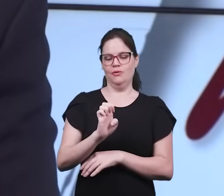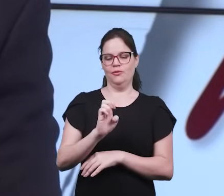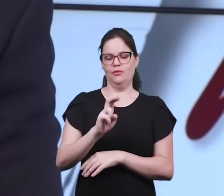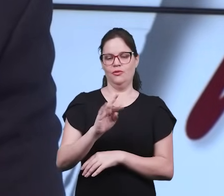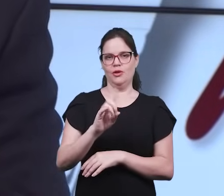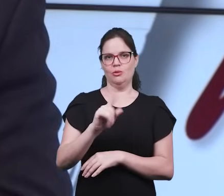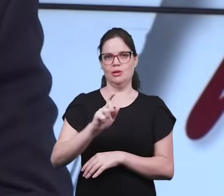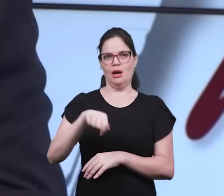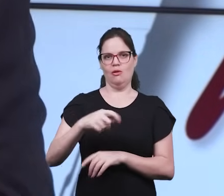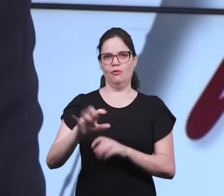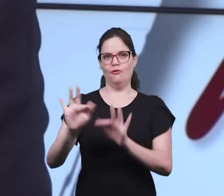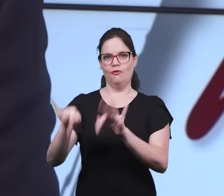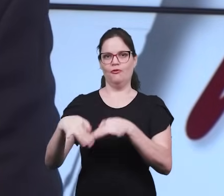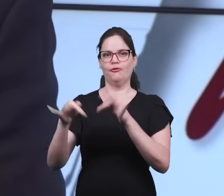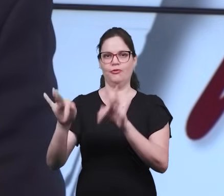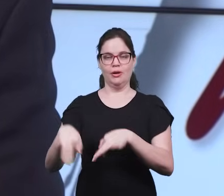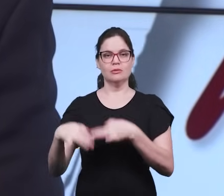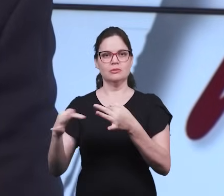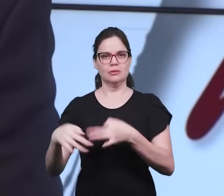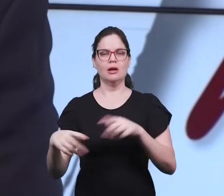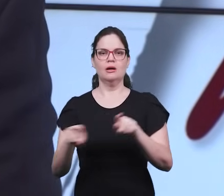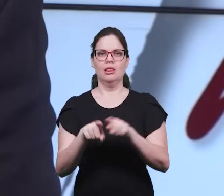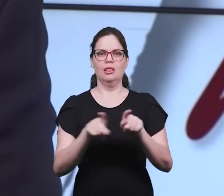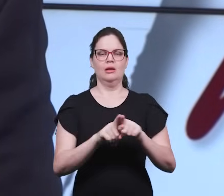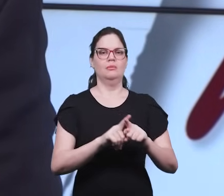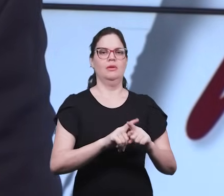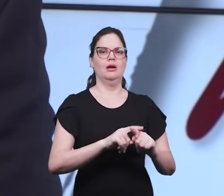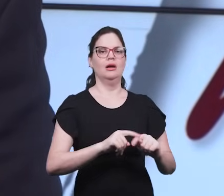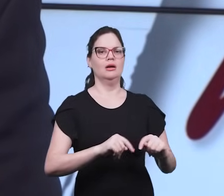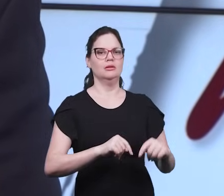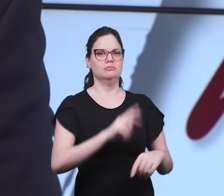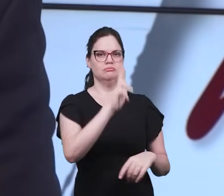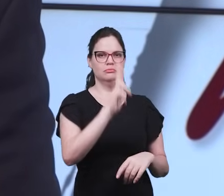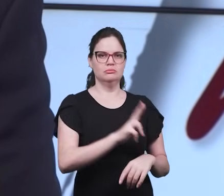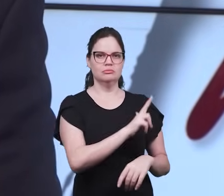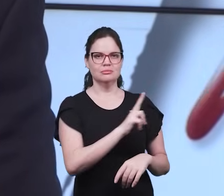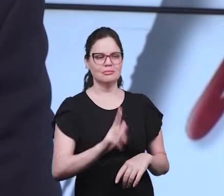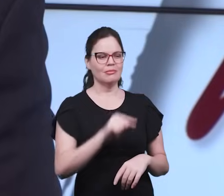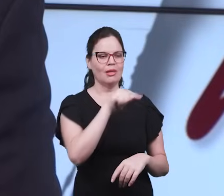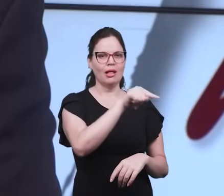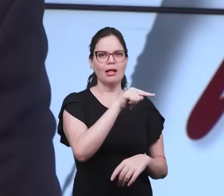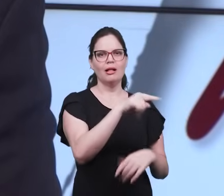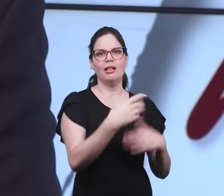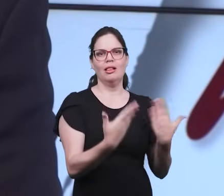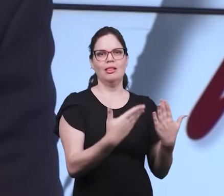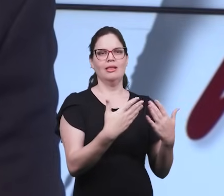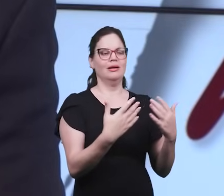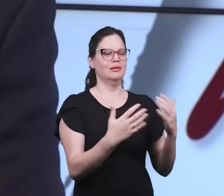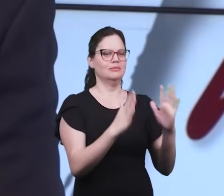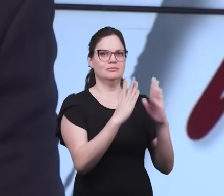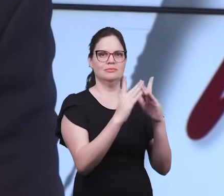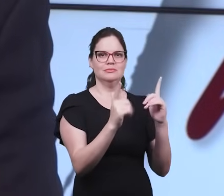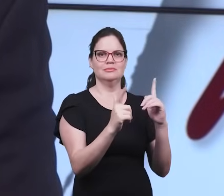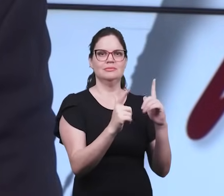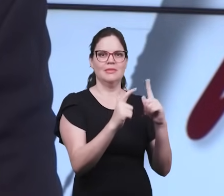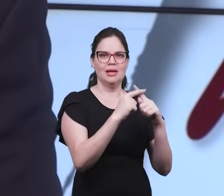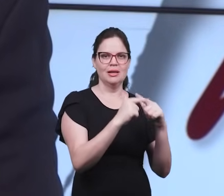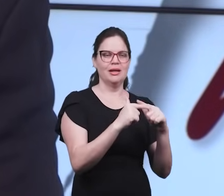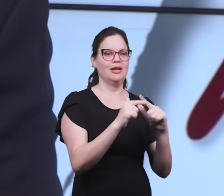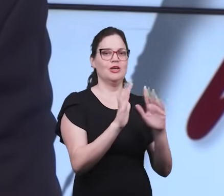os mosteiros, e com isso a palavra começou a ficar dentro dos